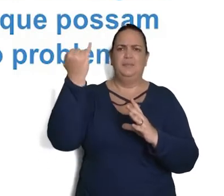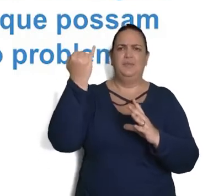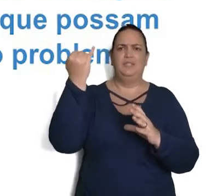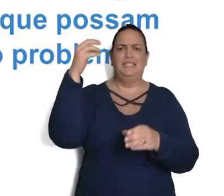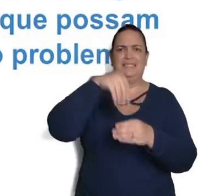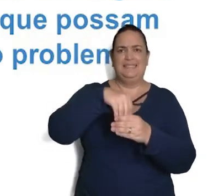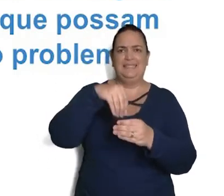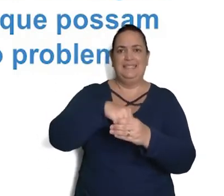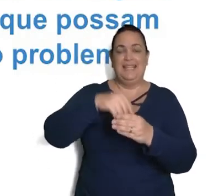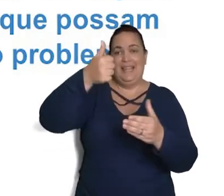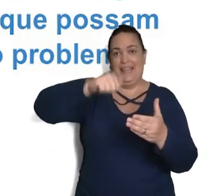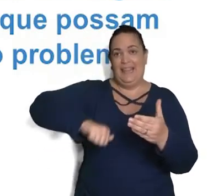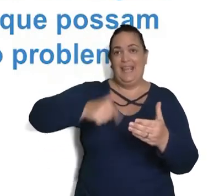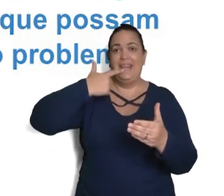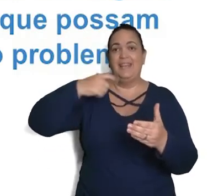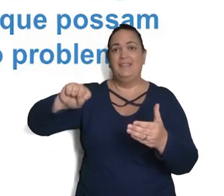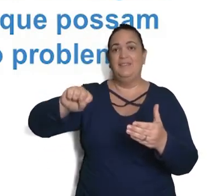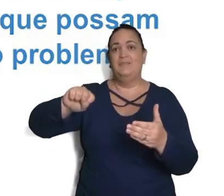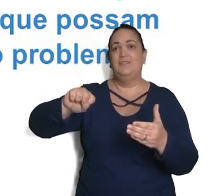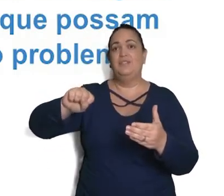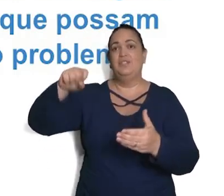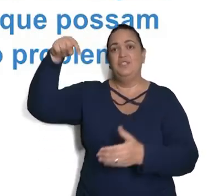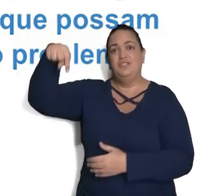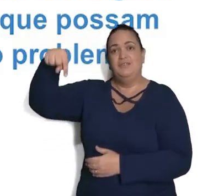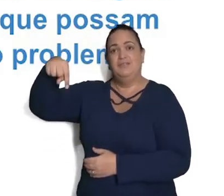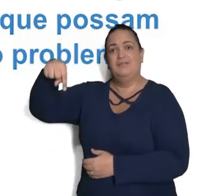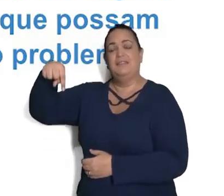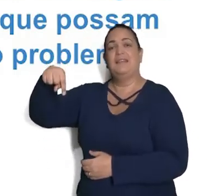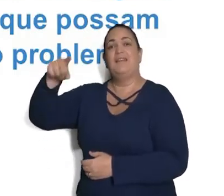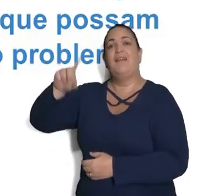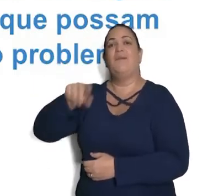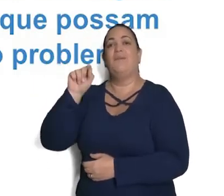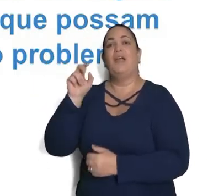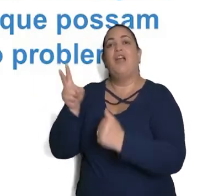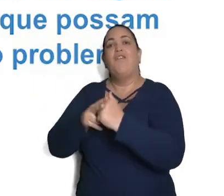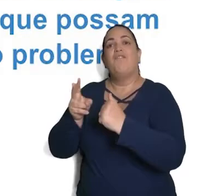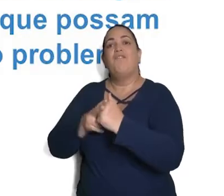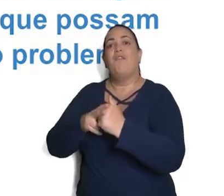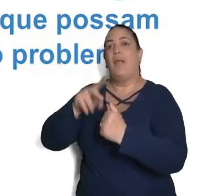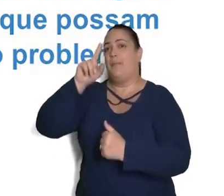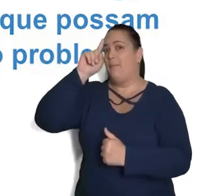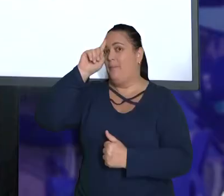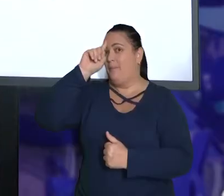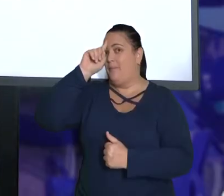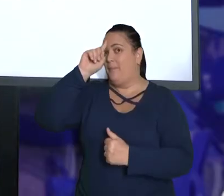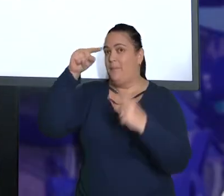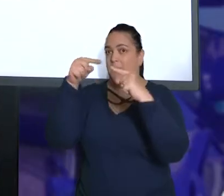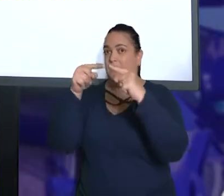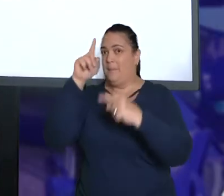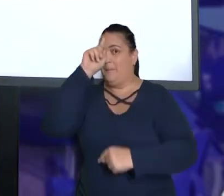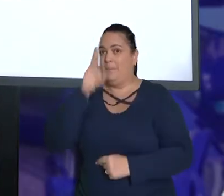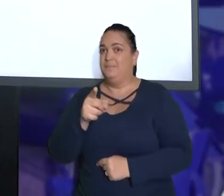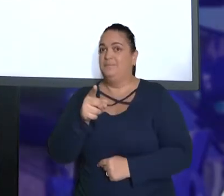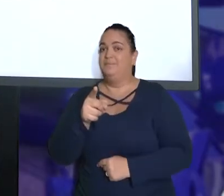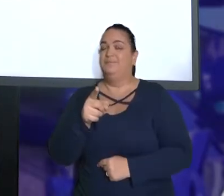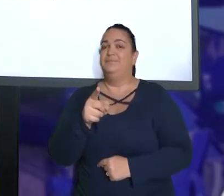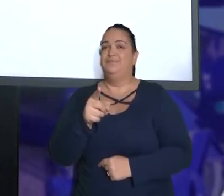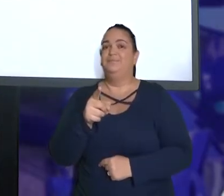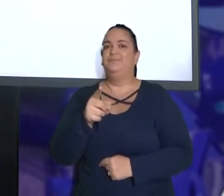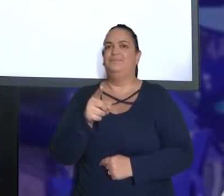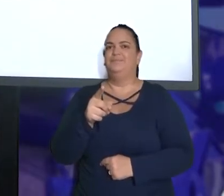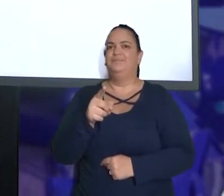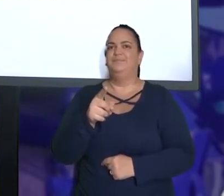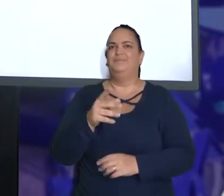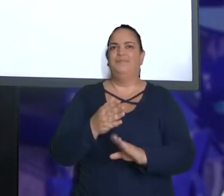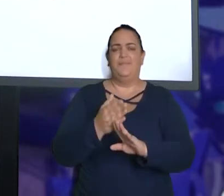de análise linguística dentro da carta aberta é que ela também traz verbos no imperativo. Vamos lembrar, se no modo